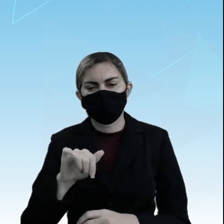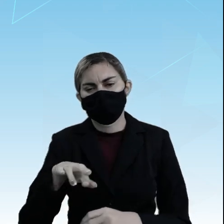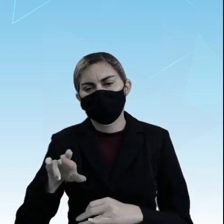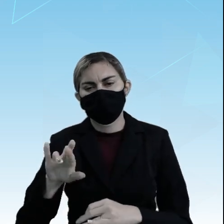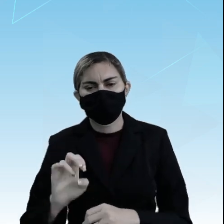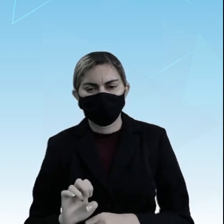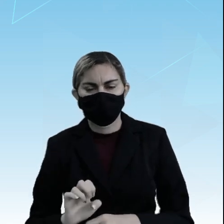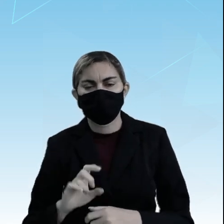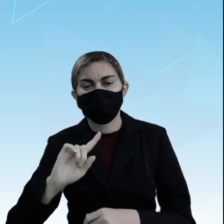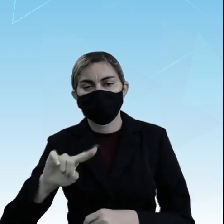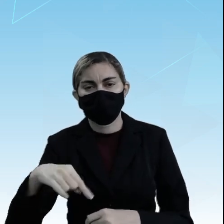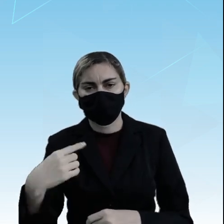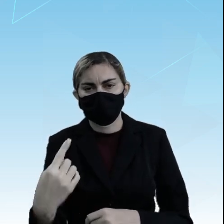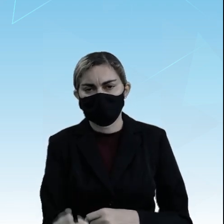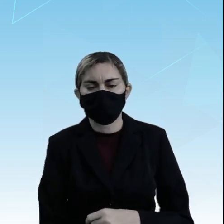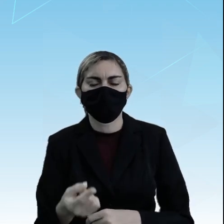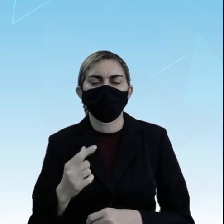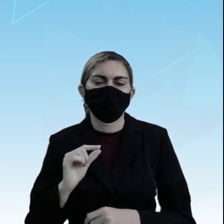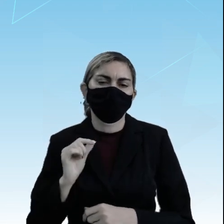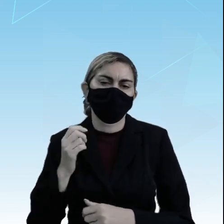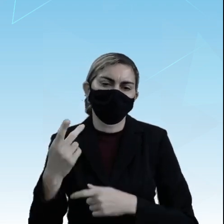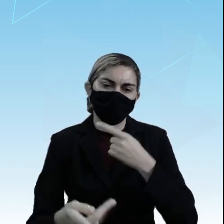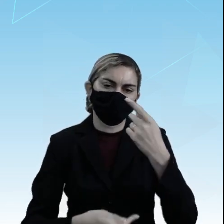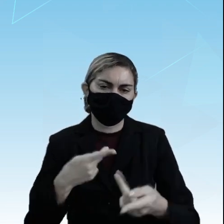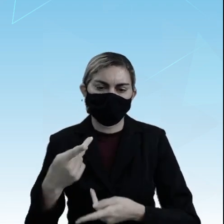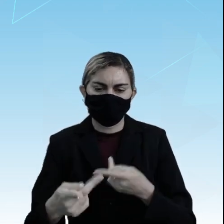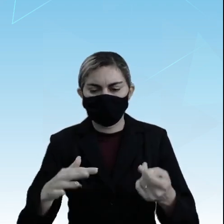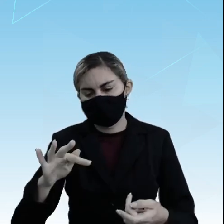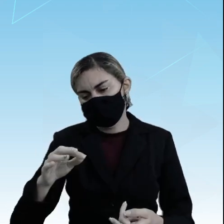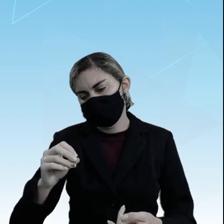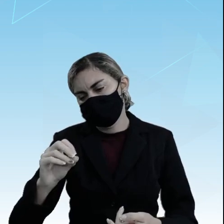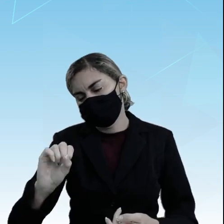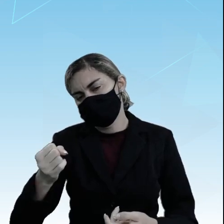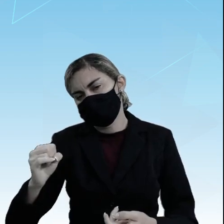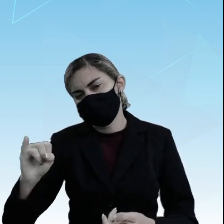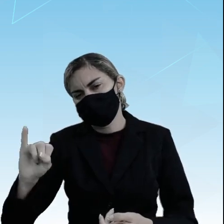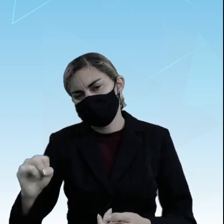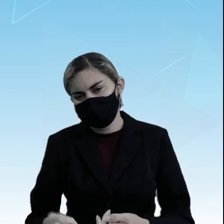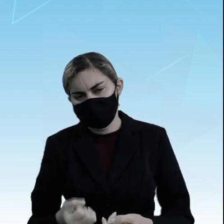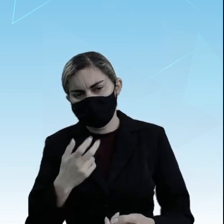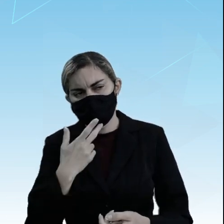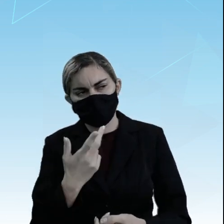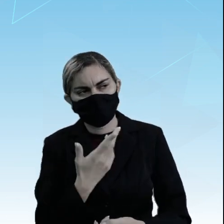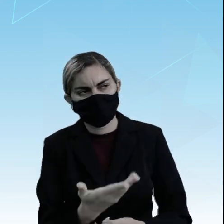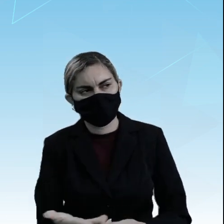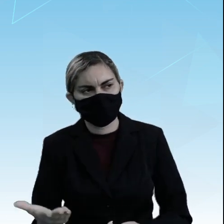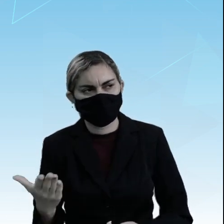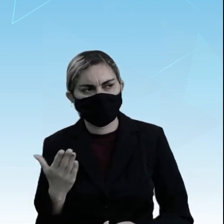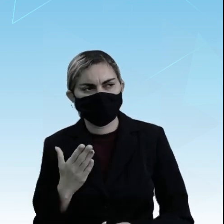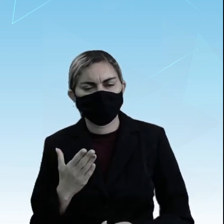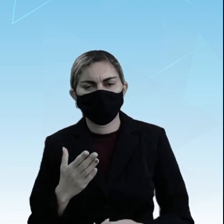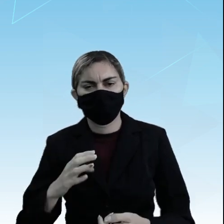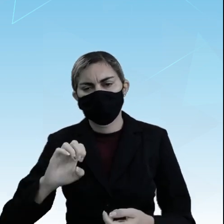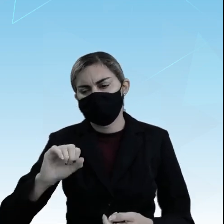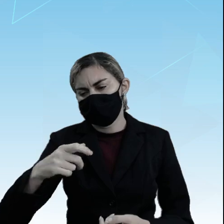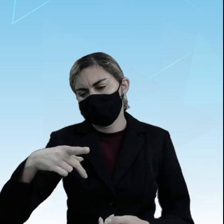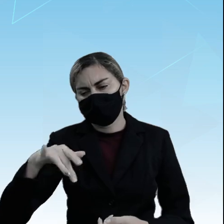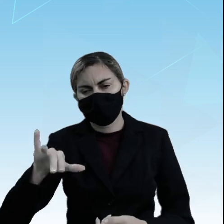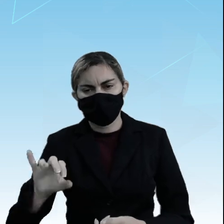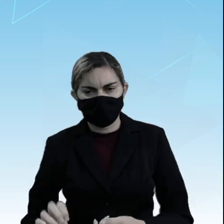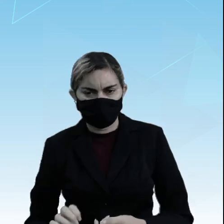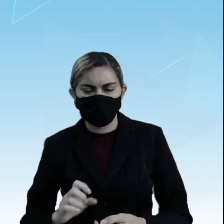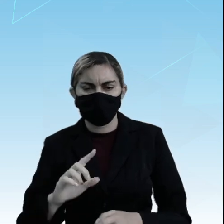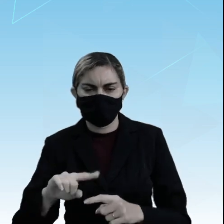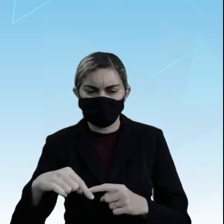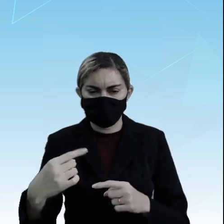Lamarck, depois eu introduzi um pouco sobre os fósseis, que eu tenho que falar dessa questão das espécies, porque